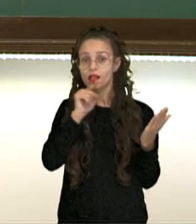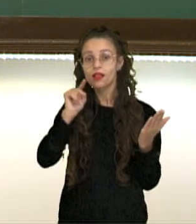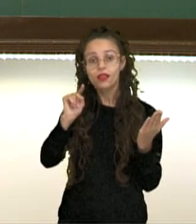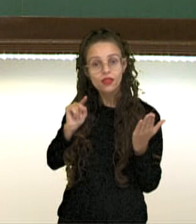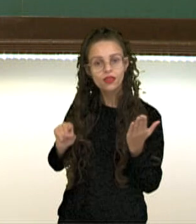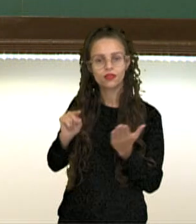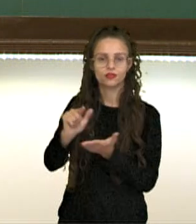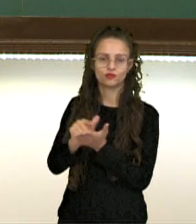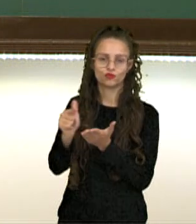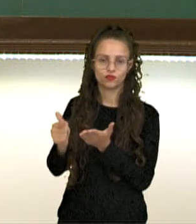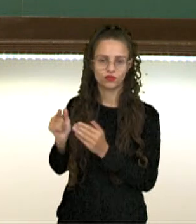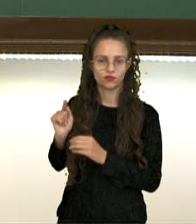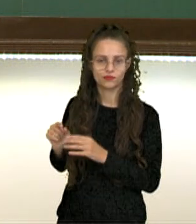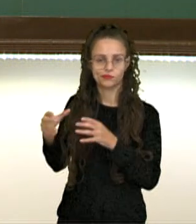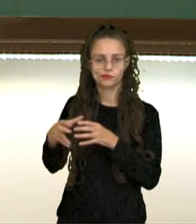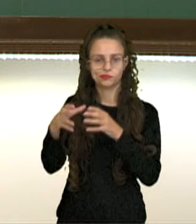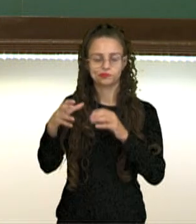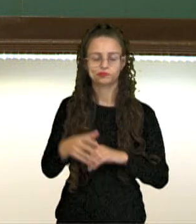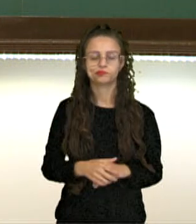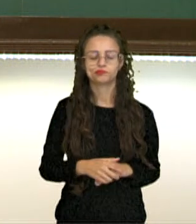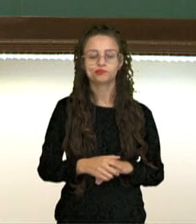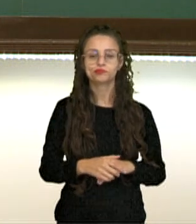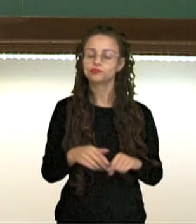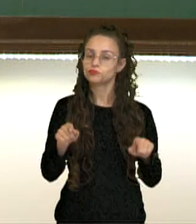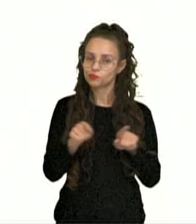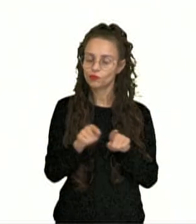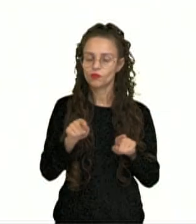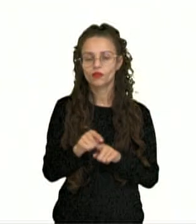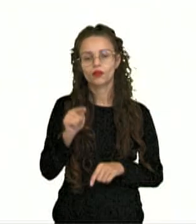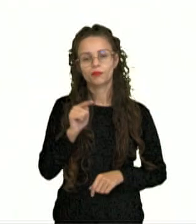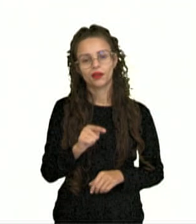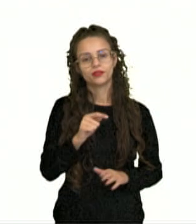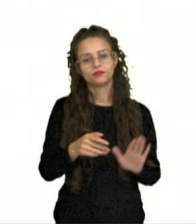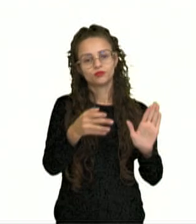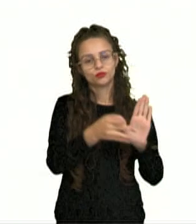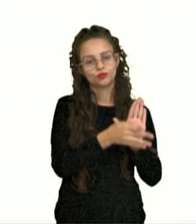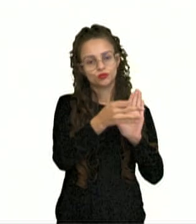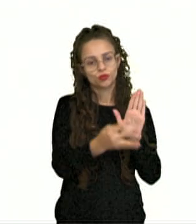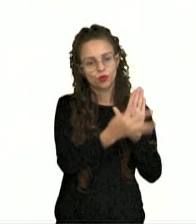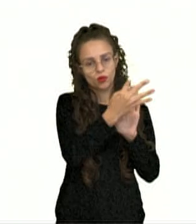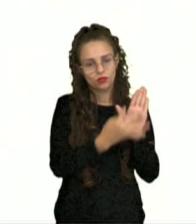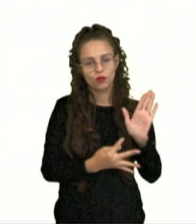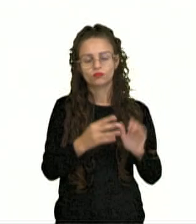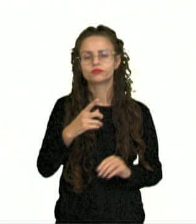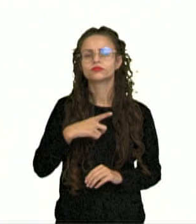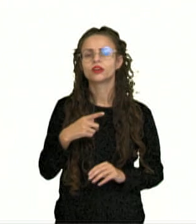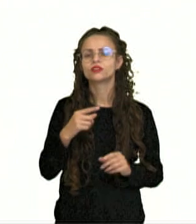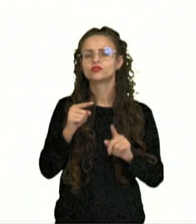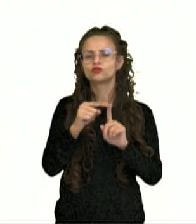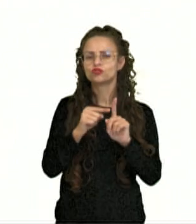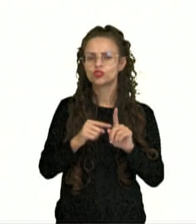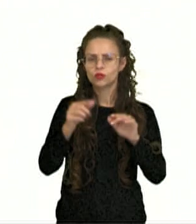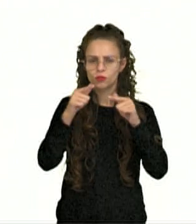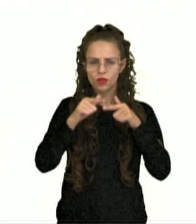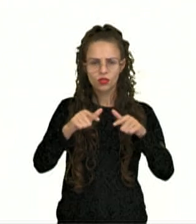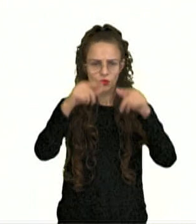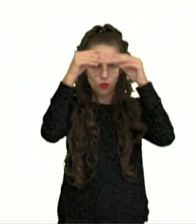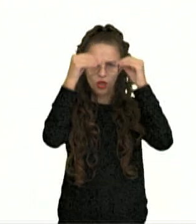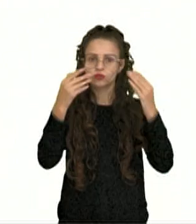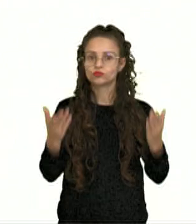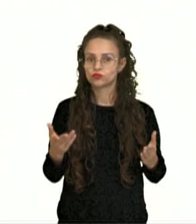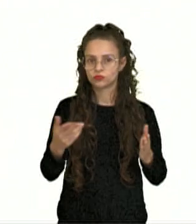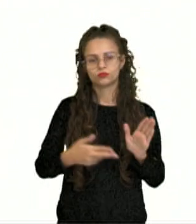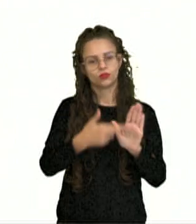de comunicação. Também o editorial utiliza que tipo de linguagem? A linguagem padrão, a